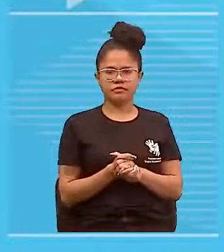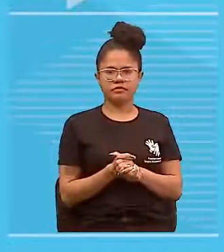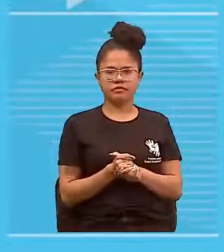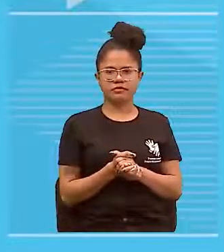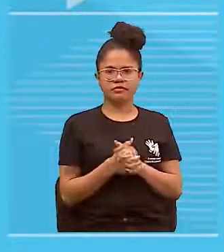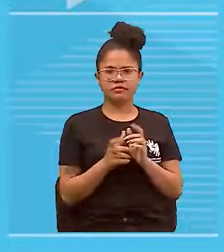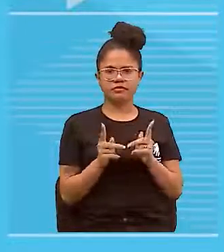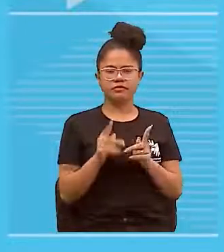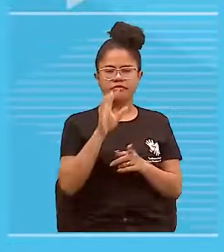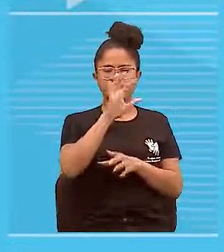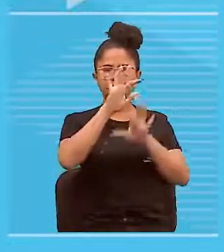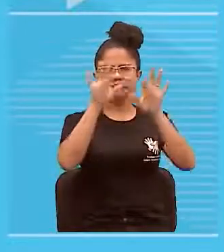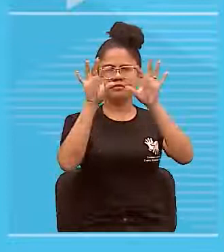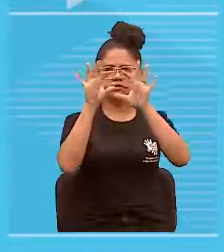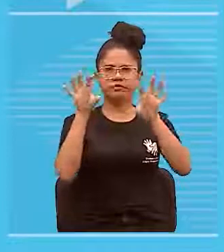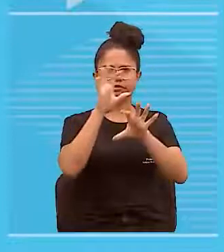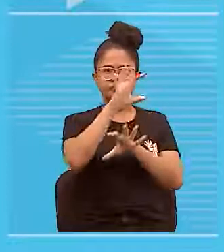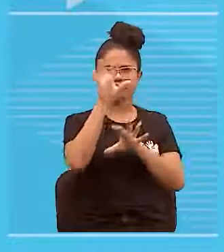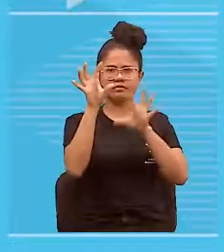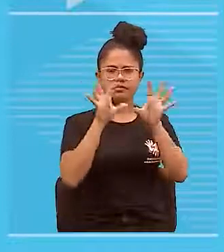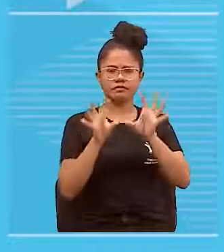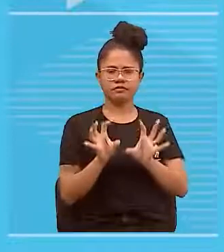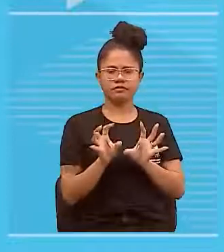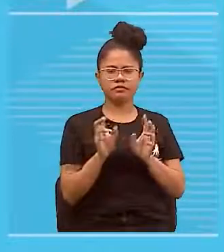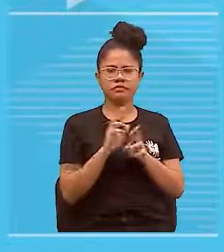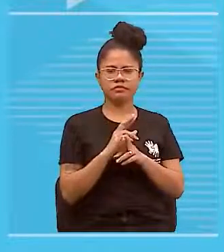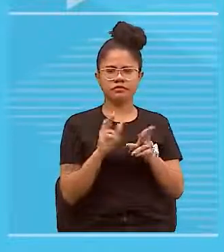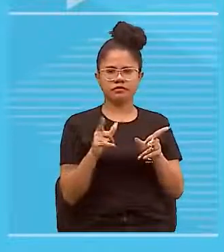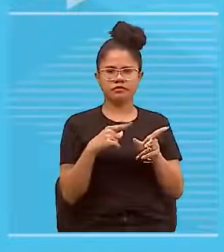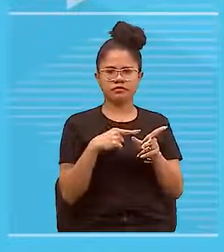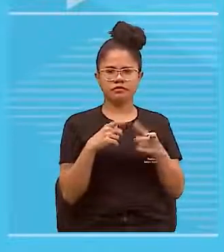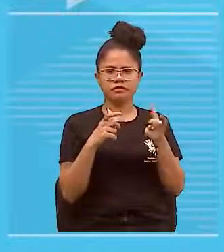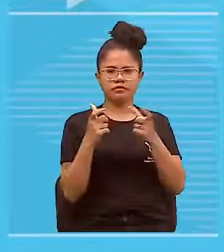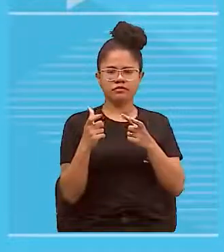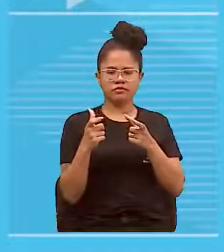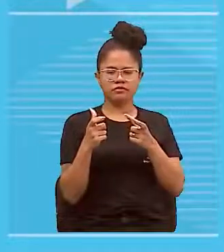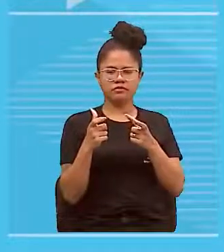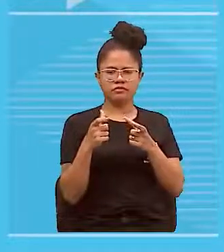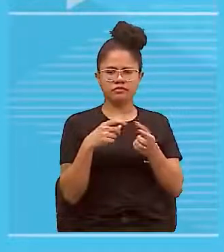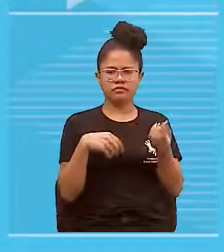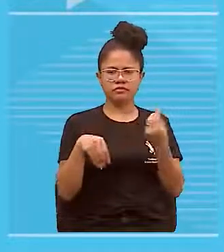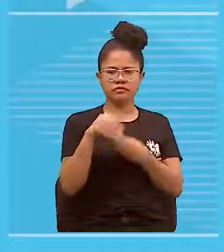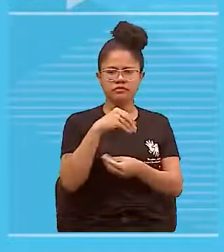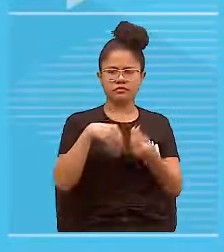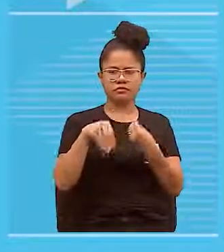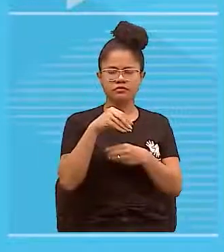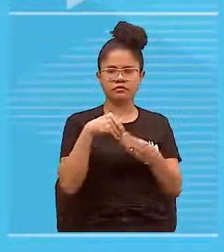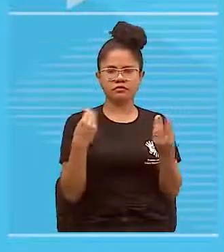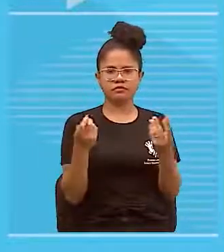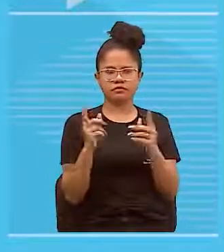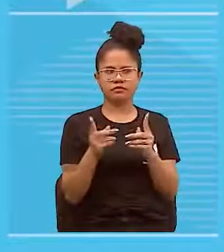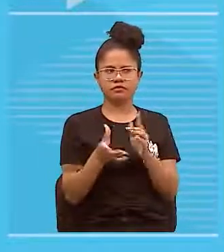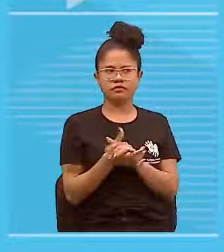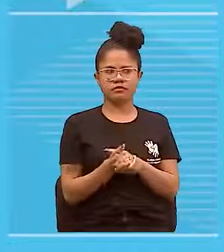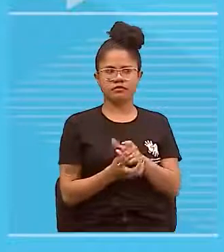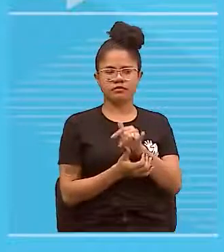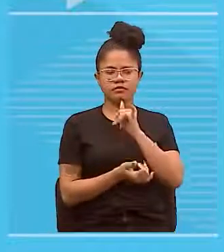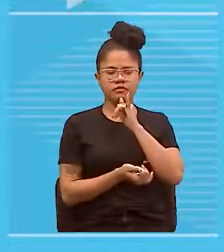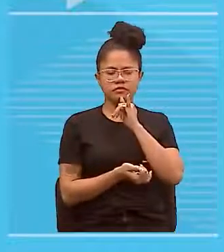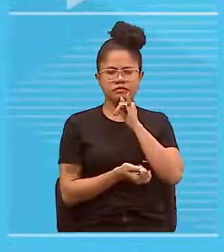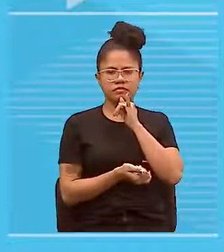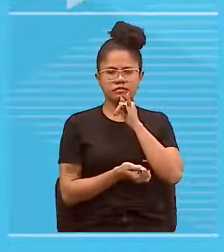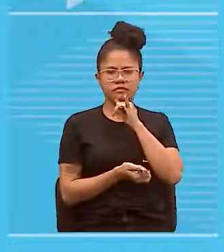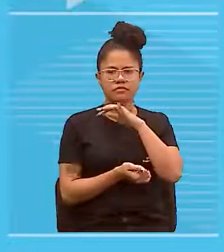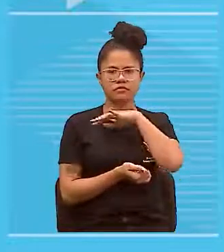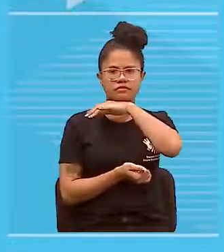as divisões, elas são distintas, são diferentes. E tem áreas que transitam, né? Eu vou achar, por exemplo, vocês sabem um animal de